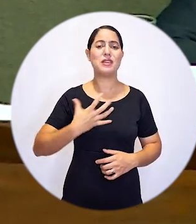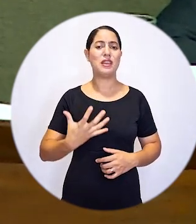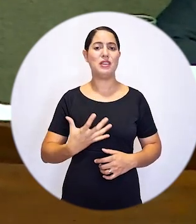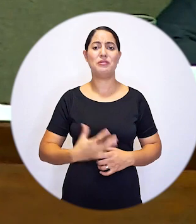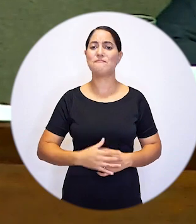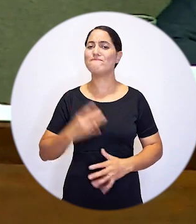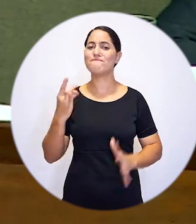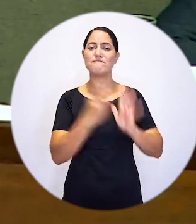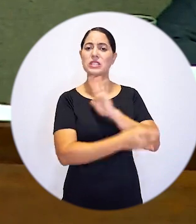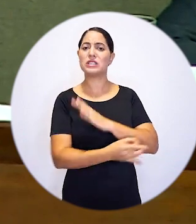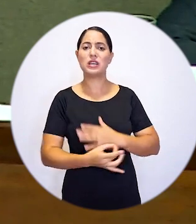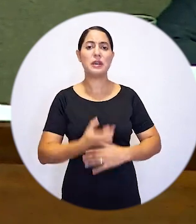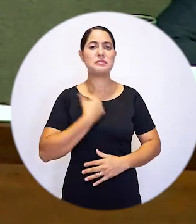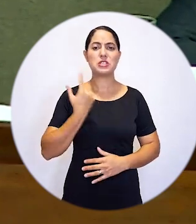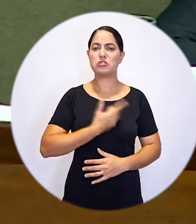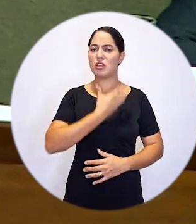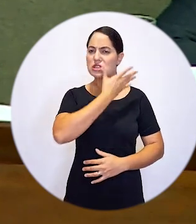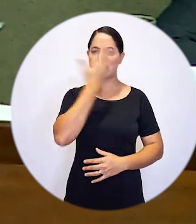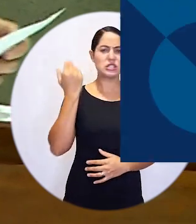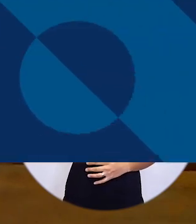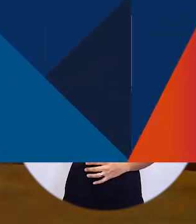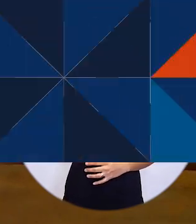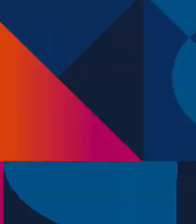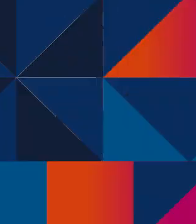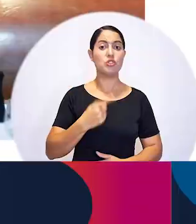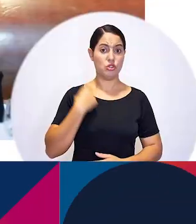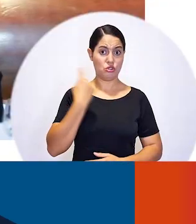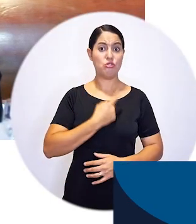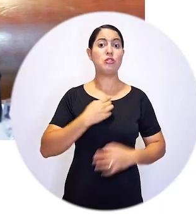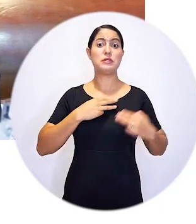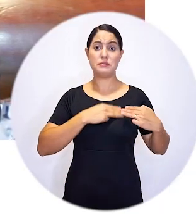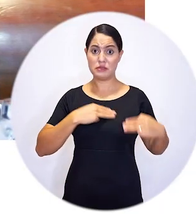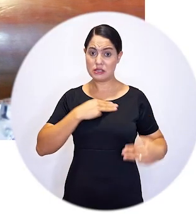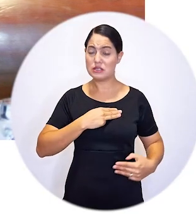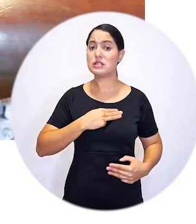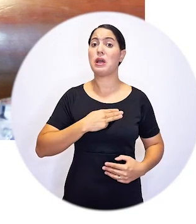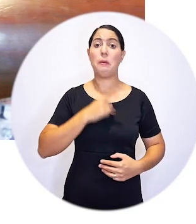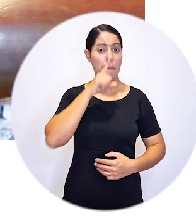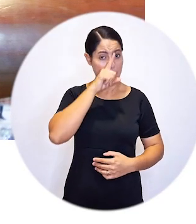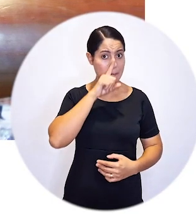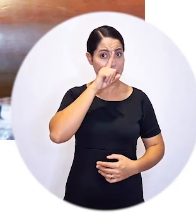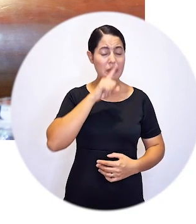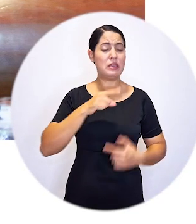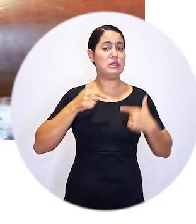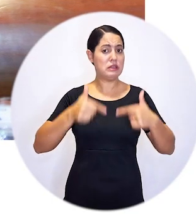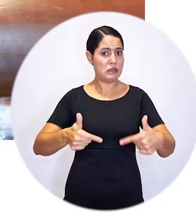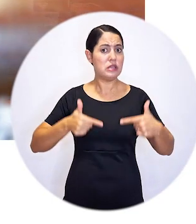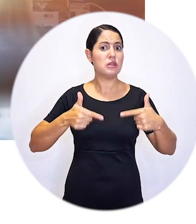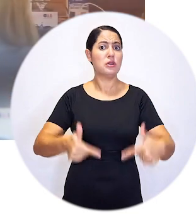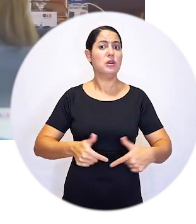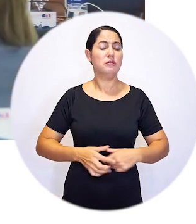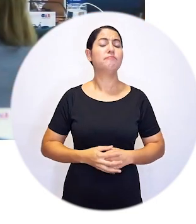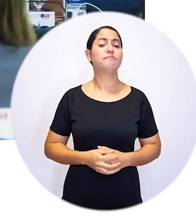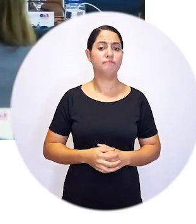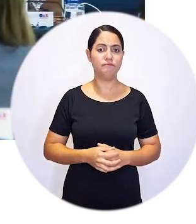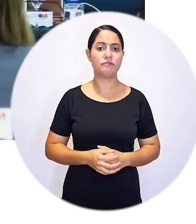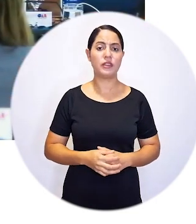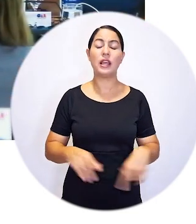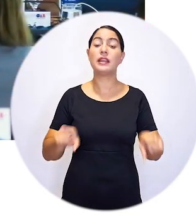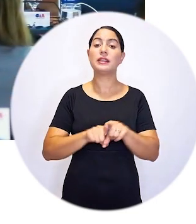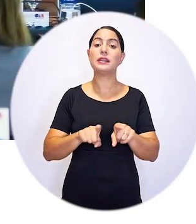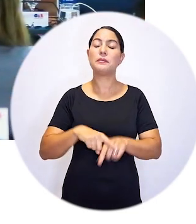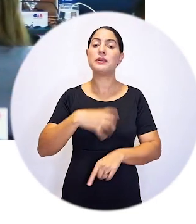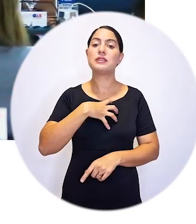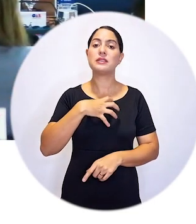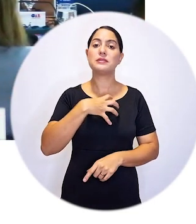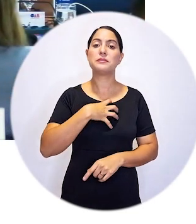nunca esqueçamos que nossa missão é árdua e perigosa. Senhoras e senhores, também estamos empenhados para sensibilizar o Congresso